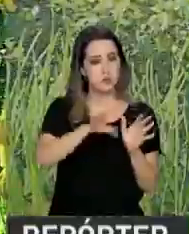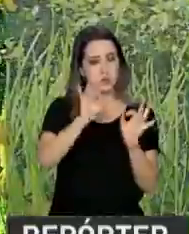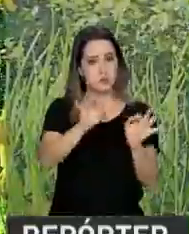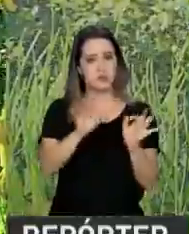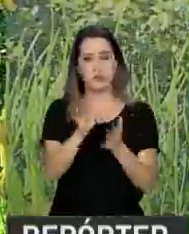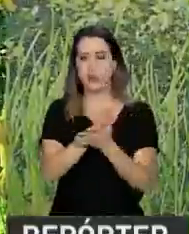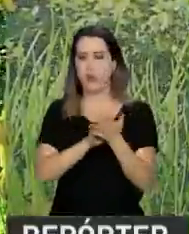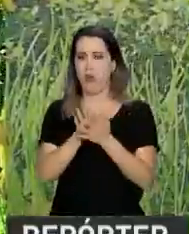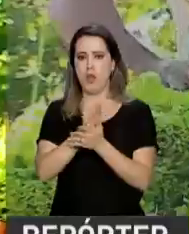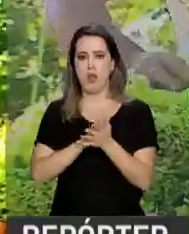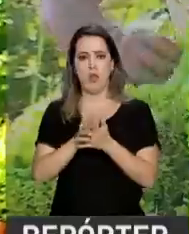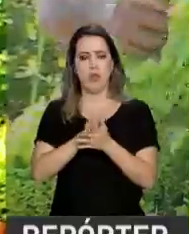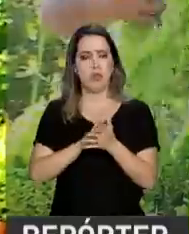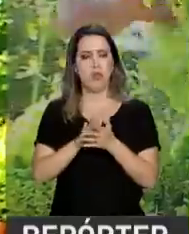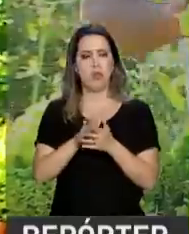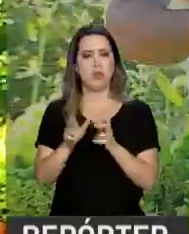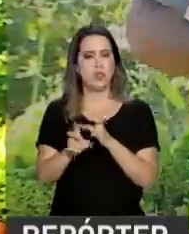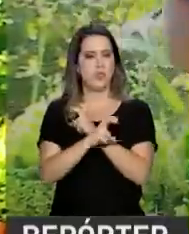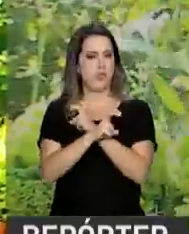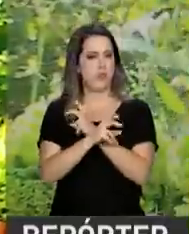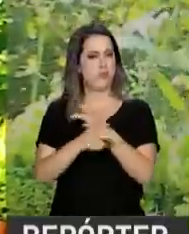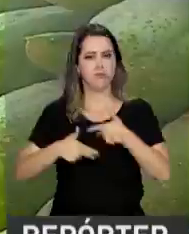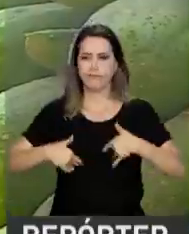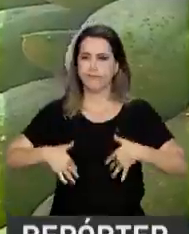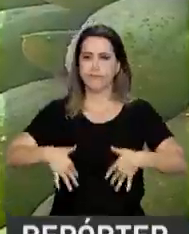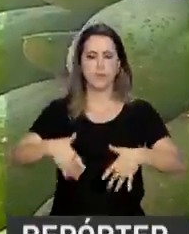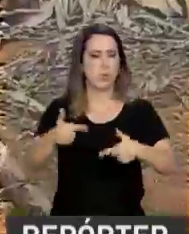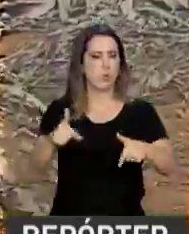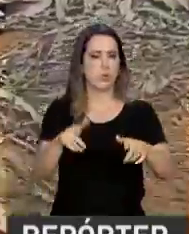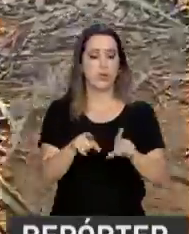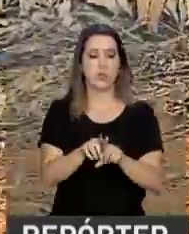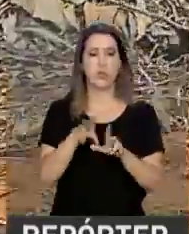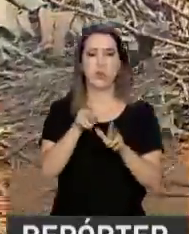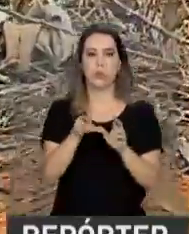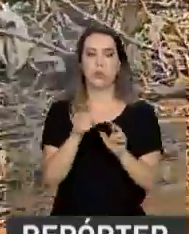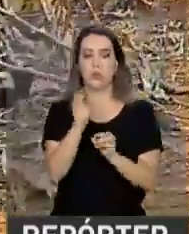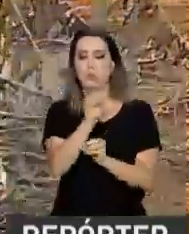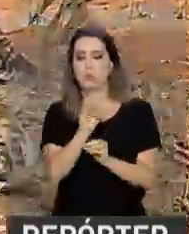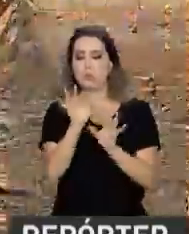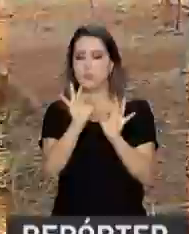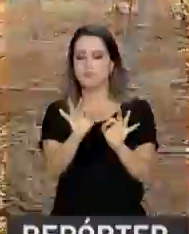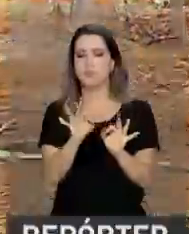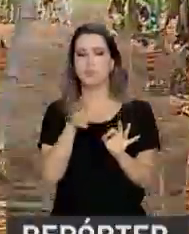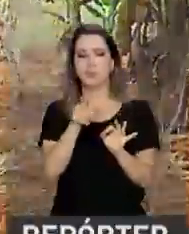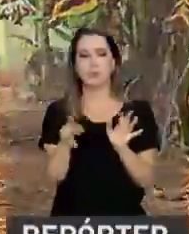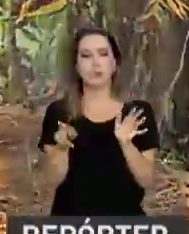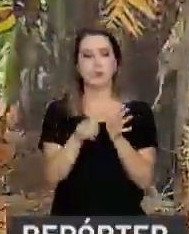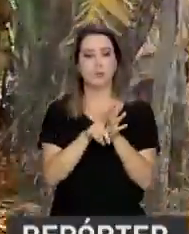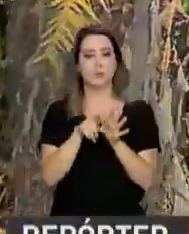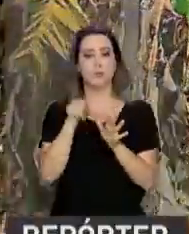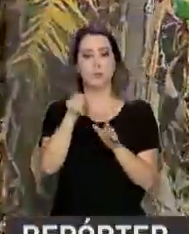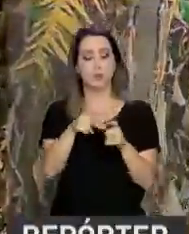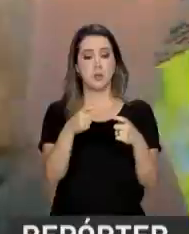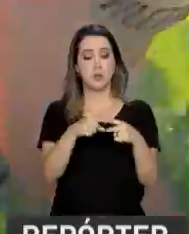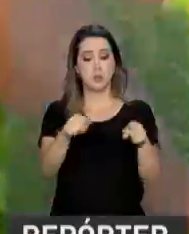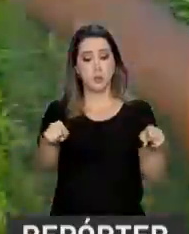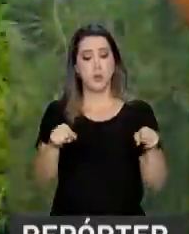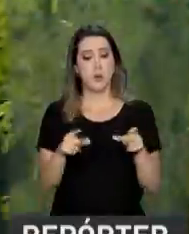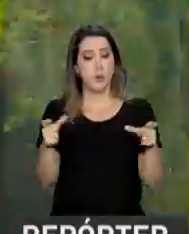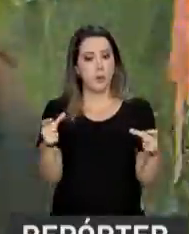sem agrotóxicos tem alface cenoura mamão banana tudo sai diretamente da pequena propriedade